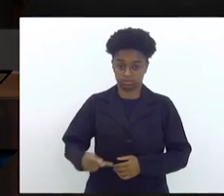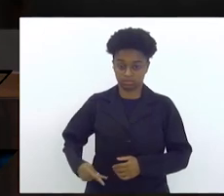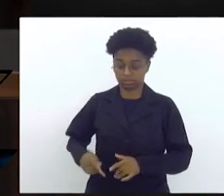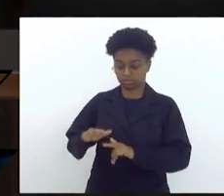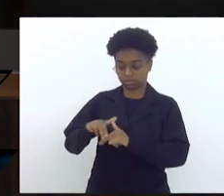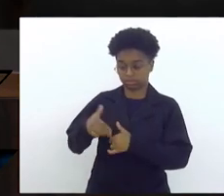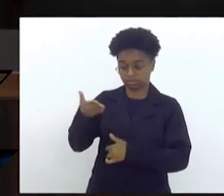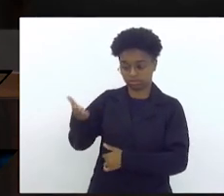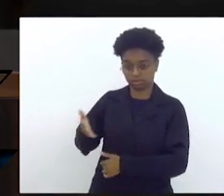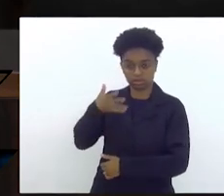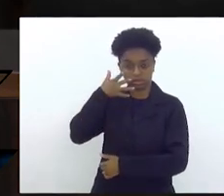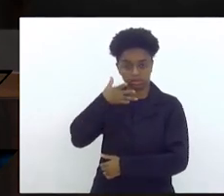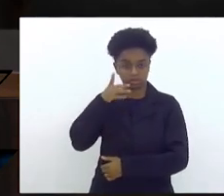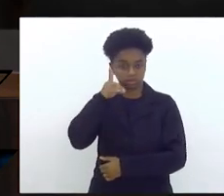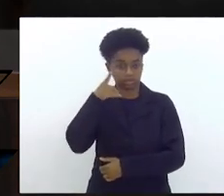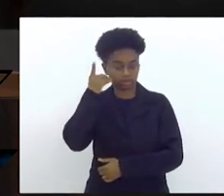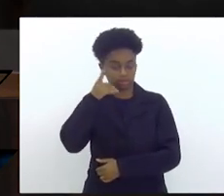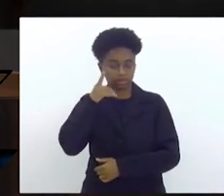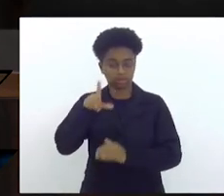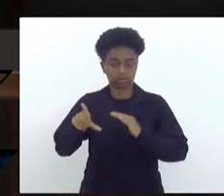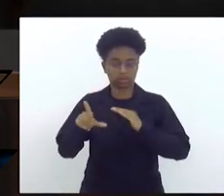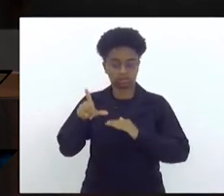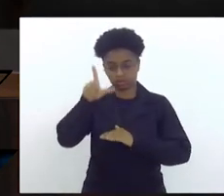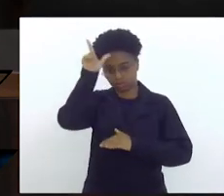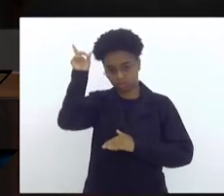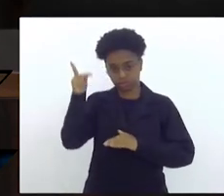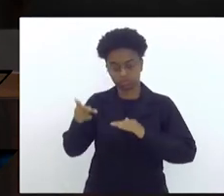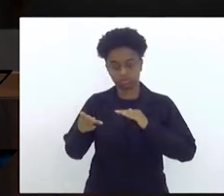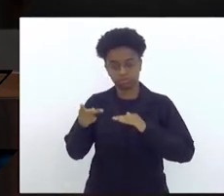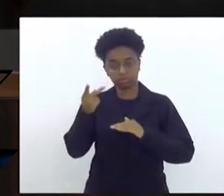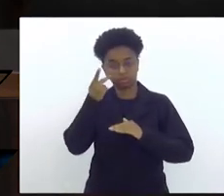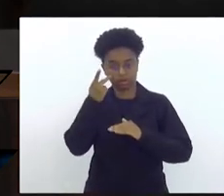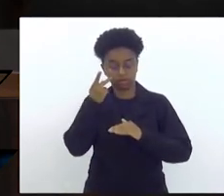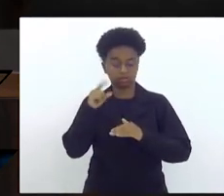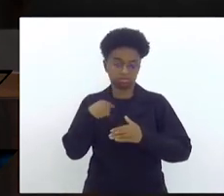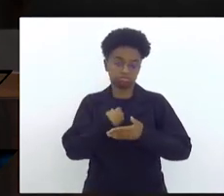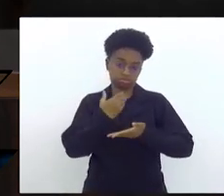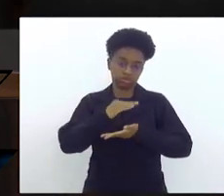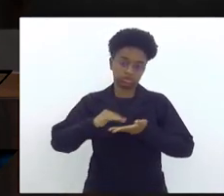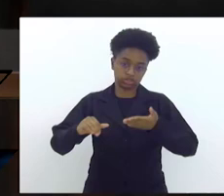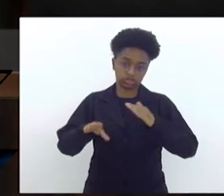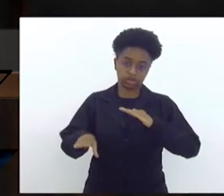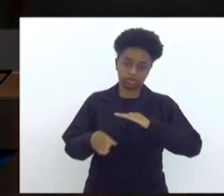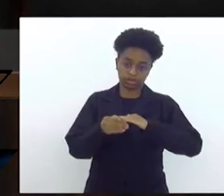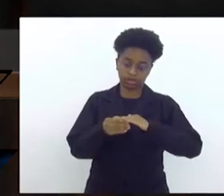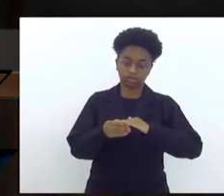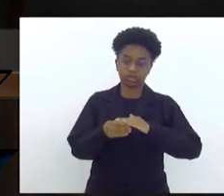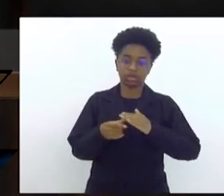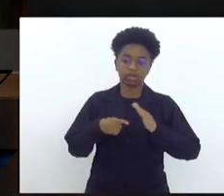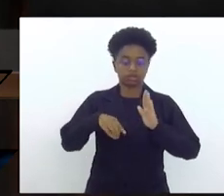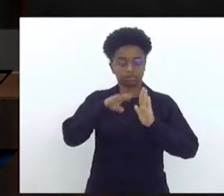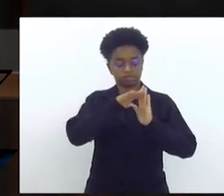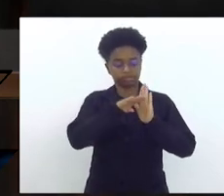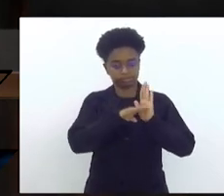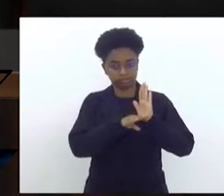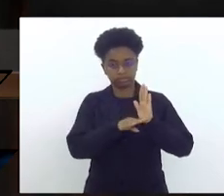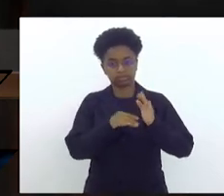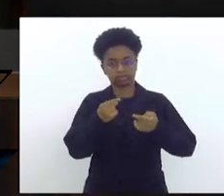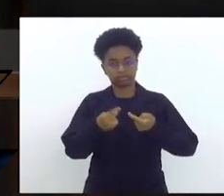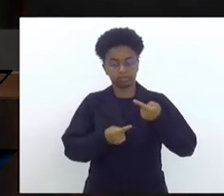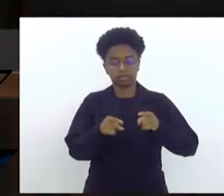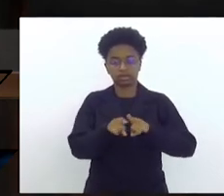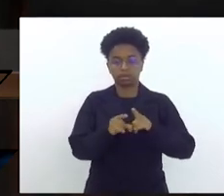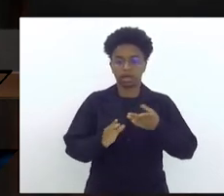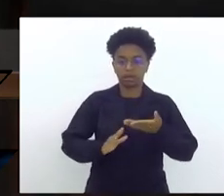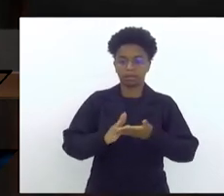da obra Deputado Luiz Paulo que é o autor da emenda sendo assim a retirada da emendamos trabalhos à ordem e a prova a indicação